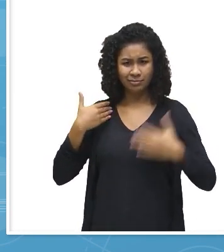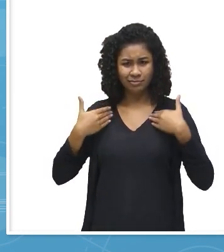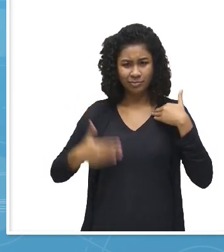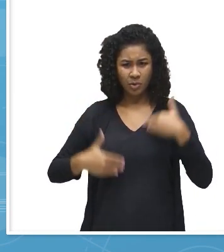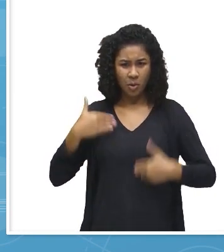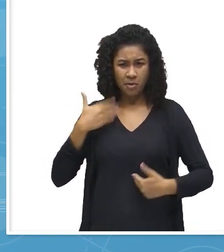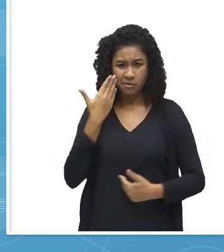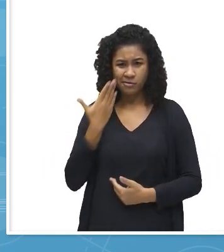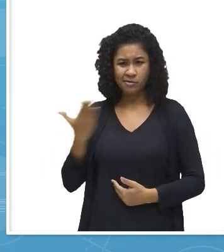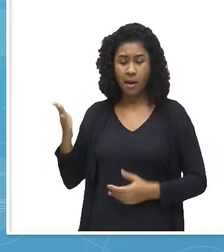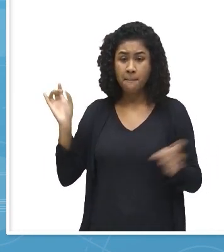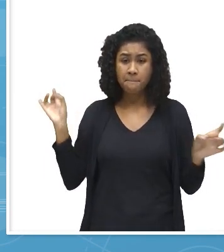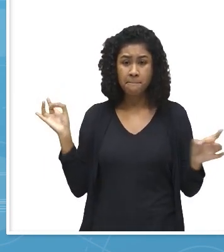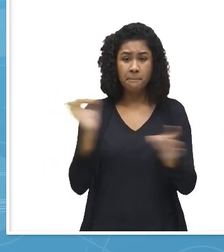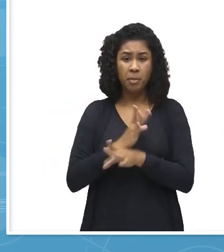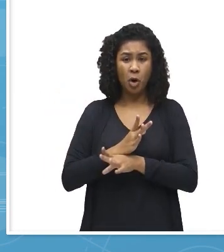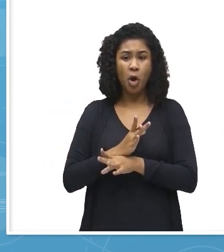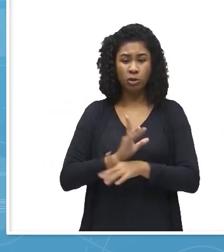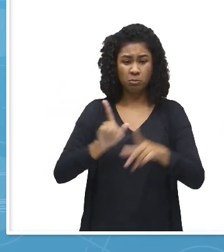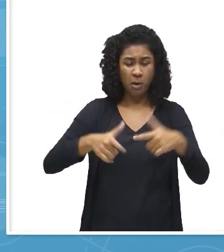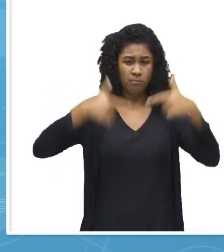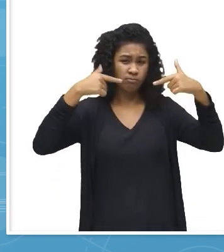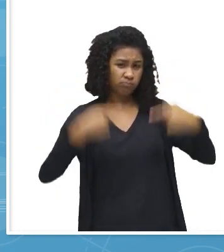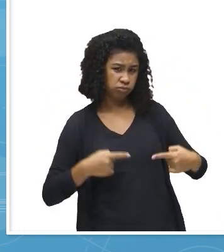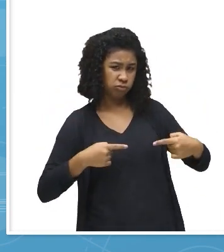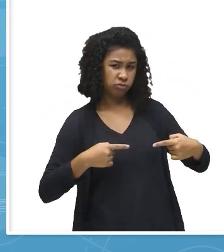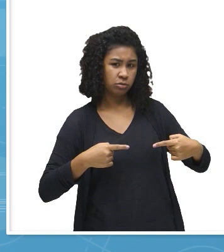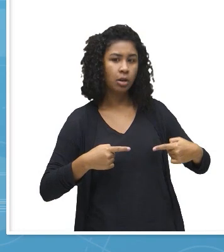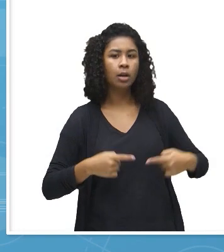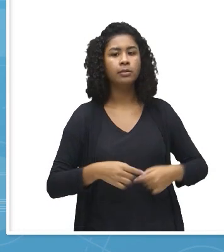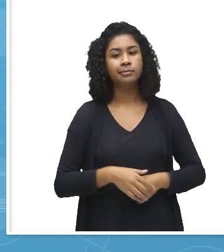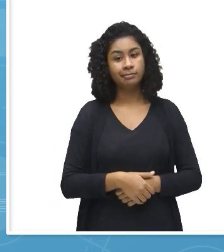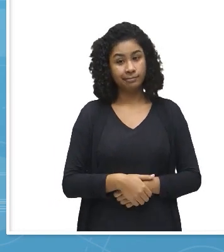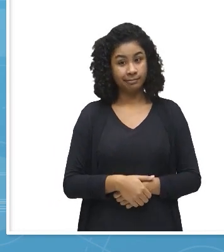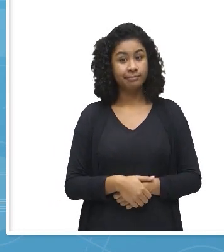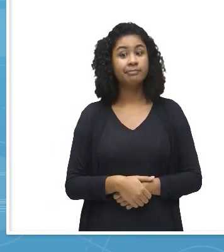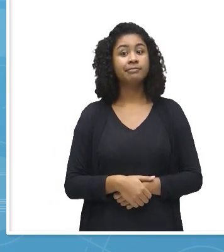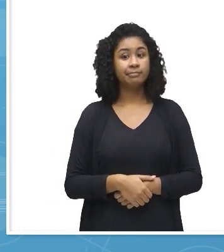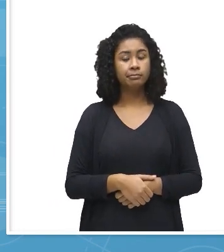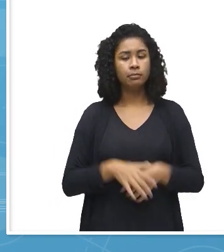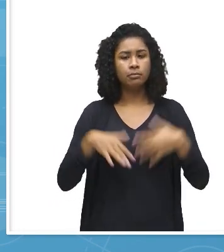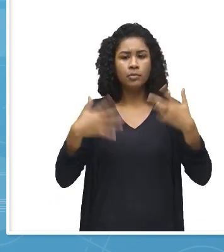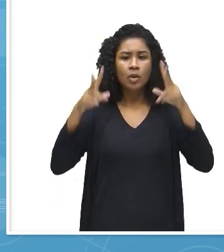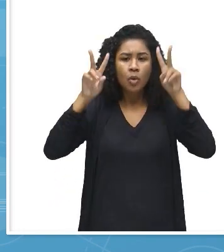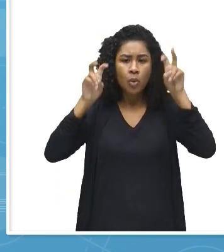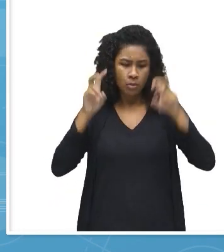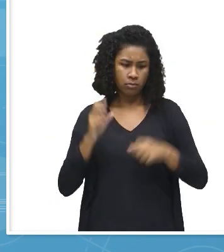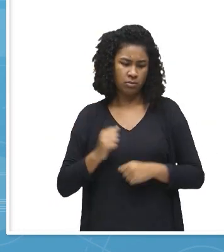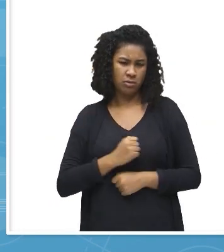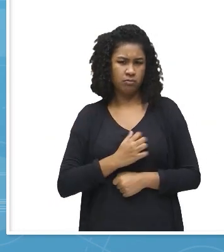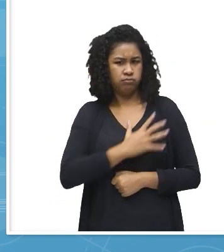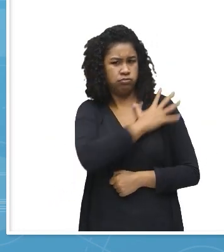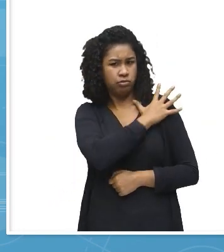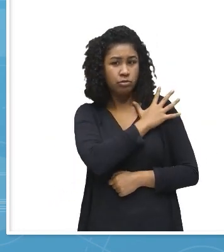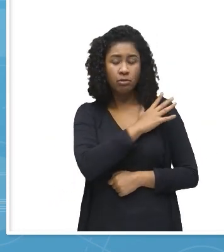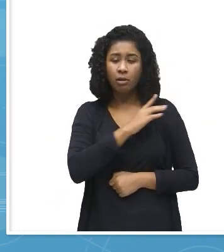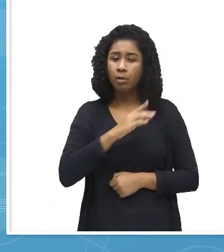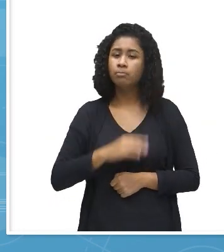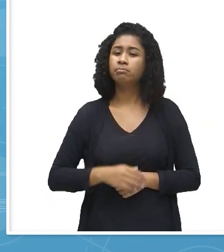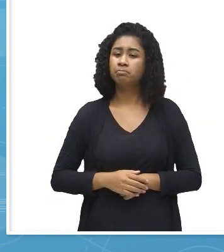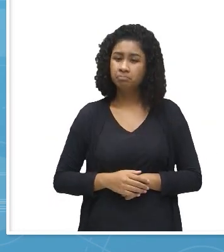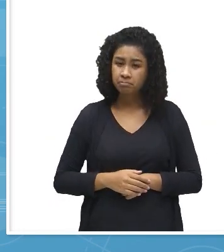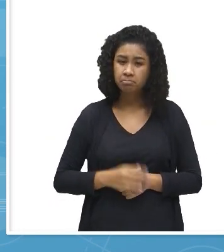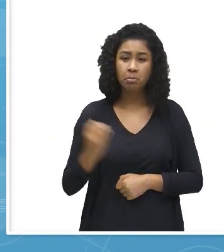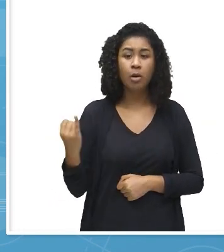todo pronto para a guerra. Então essa questão militar para esses povos era muito clara. A gente vê aqui, se vocês